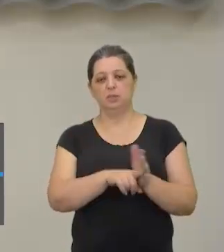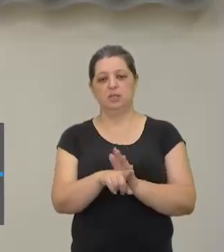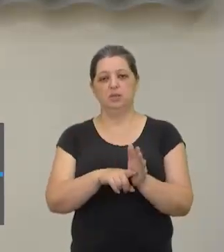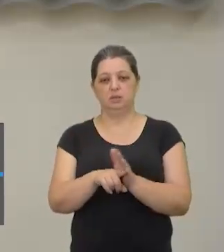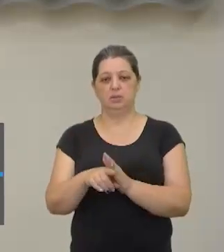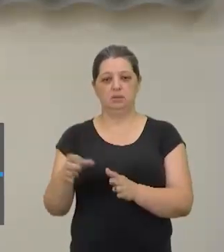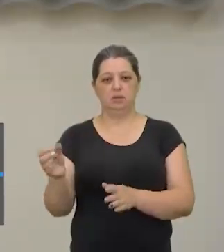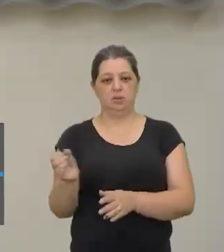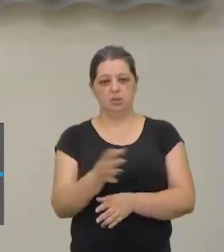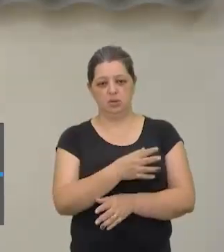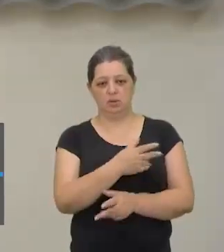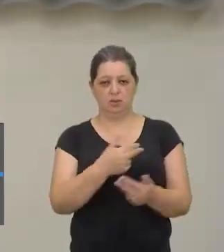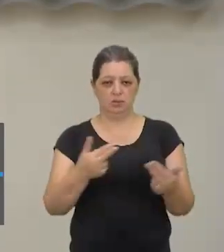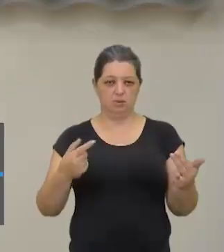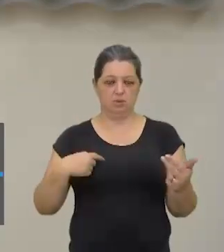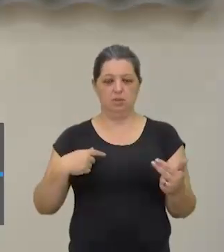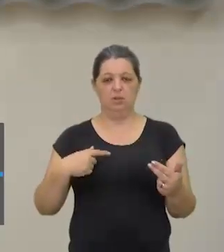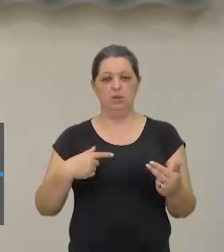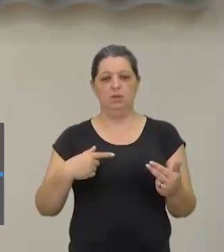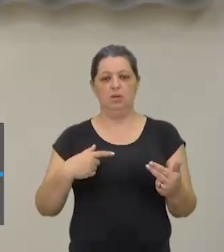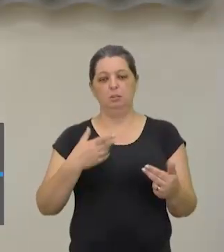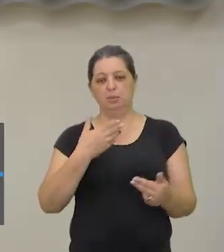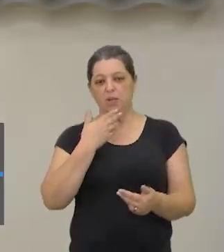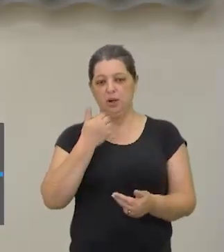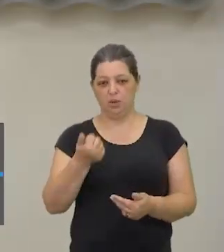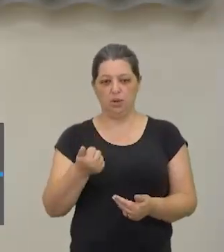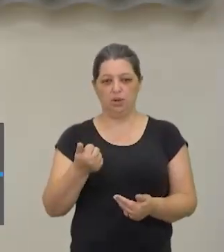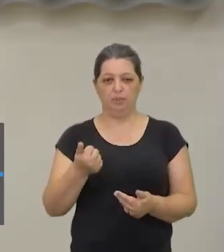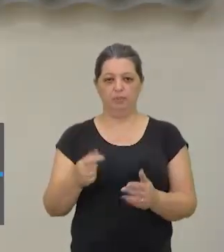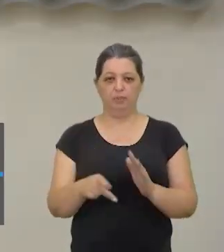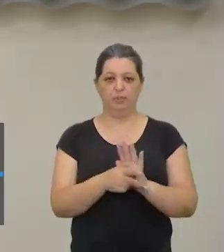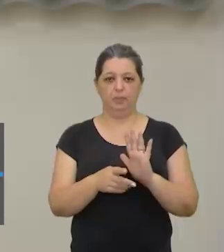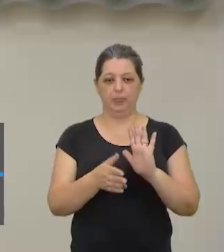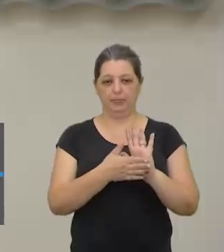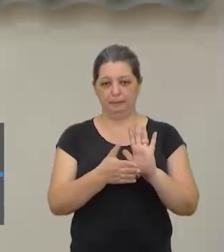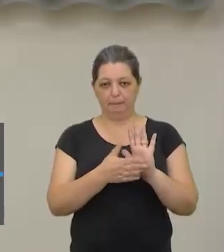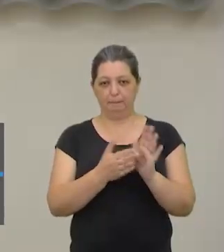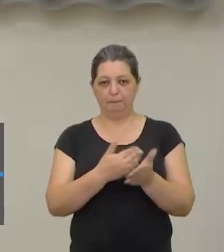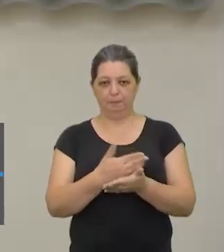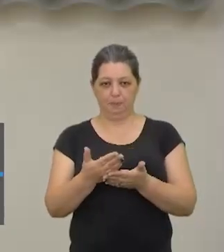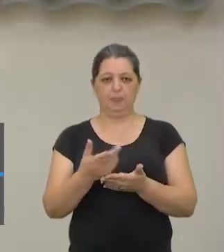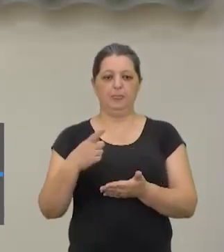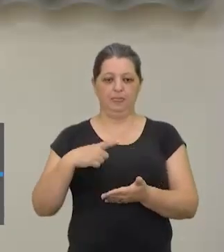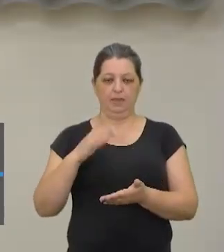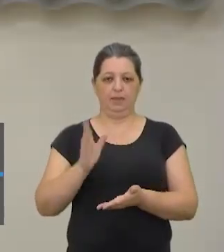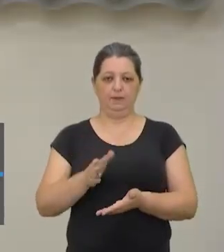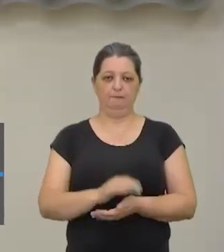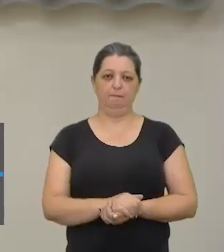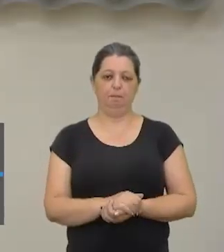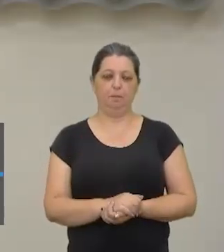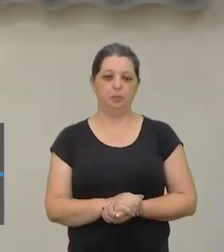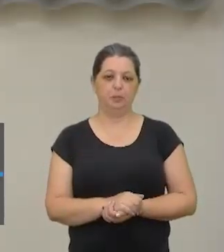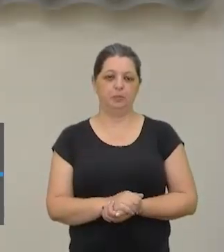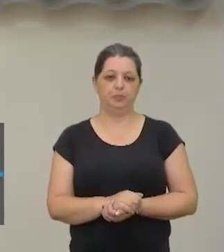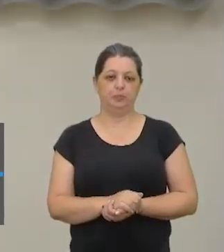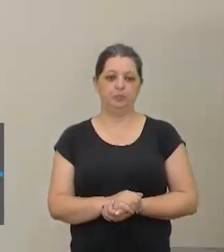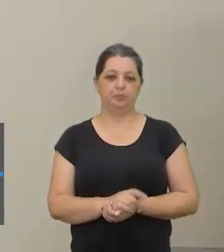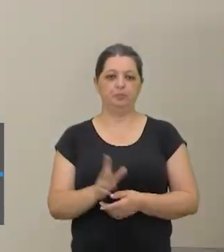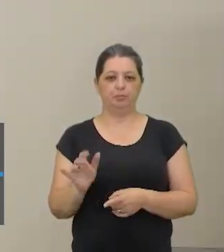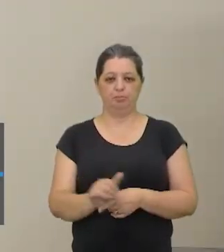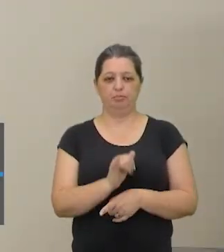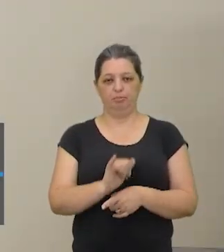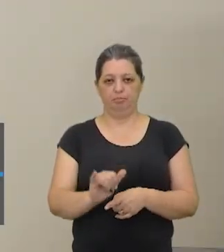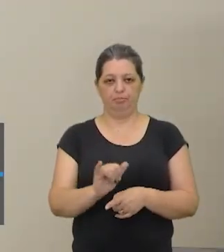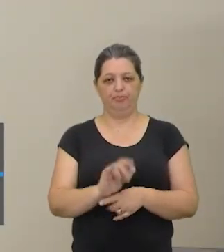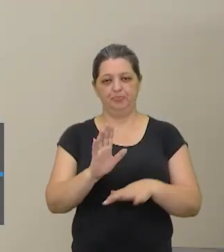descobre algo que é melhor do que a proposição inicial que existia já. Verdade. Pensa em E é que pode dar muito aqui, certo, fica pode melhor. dar